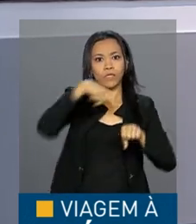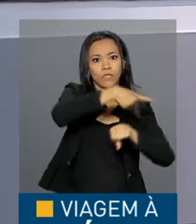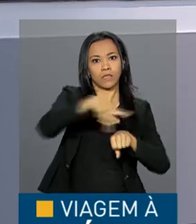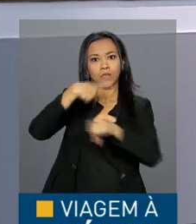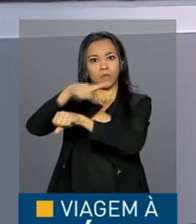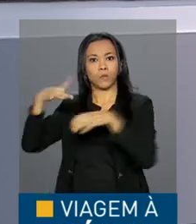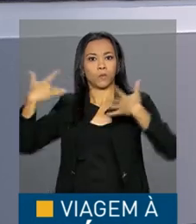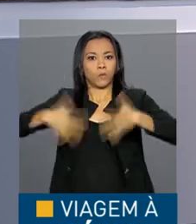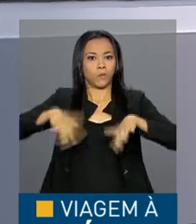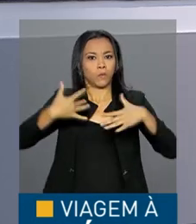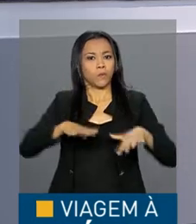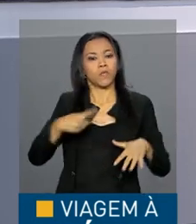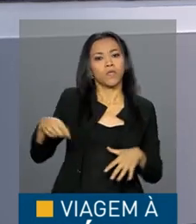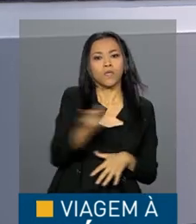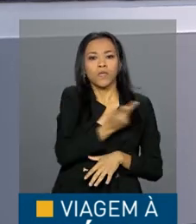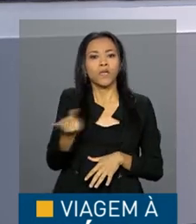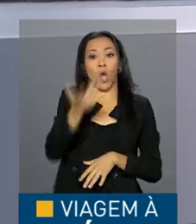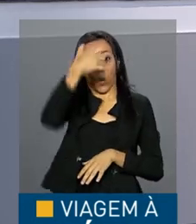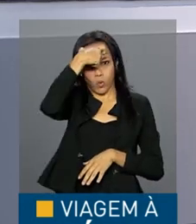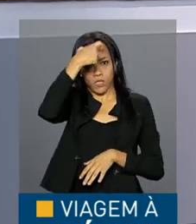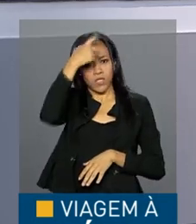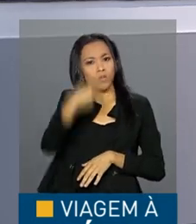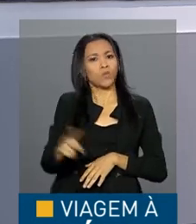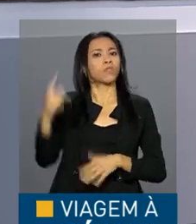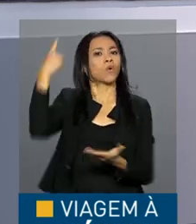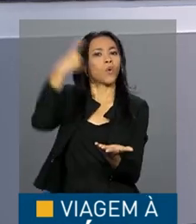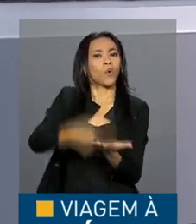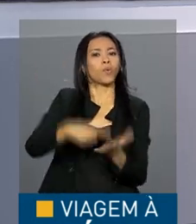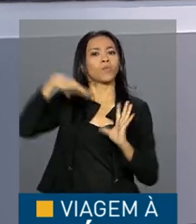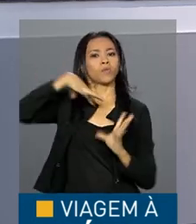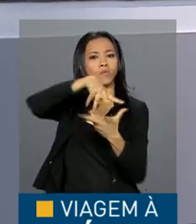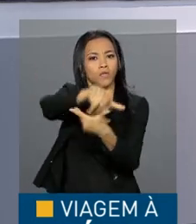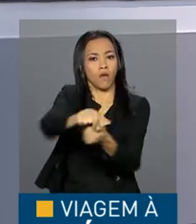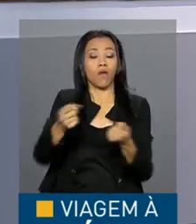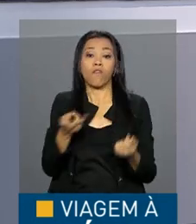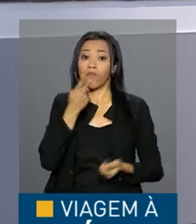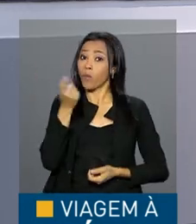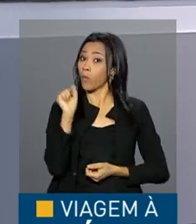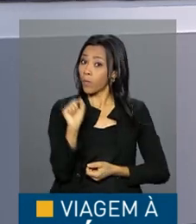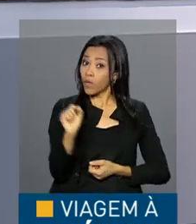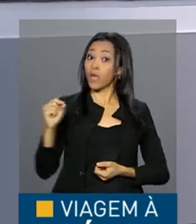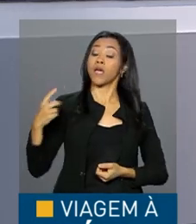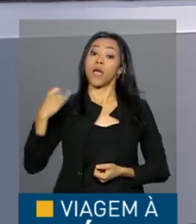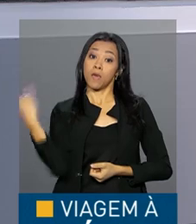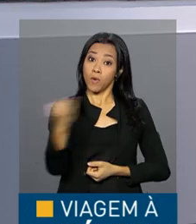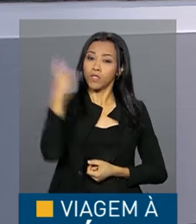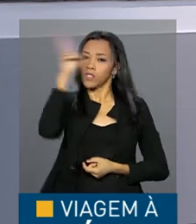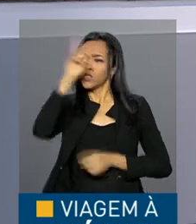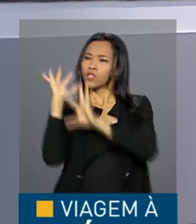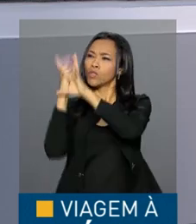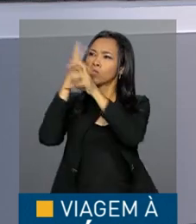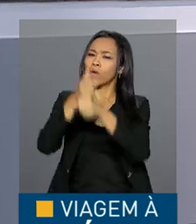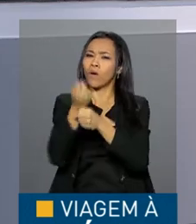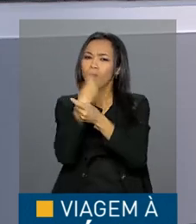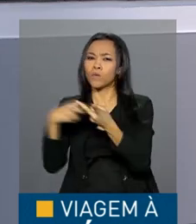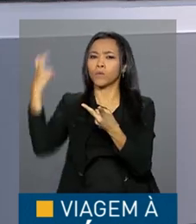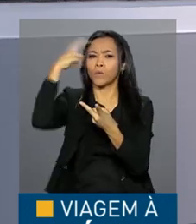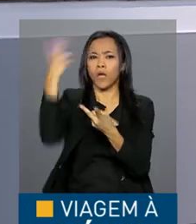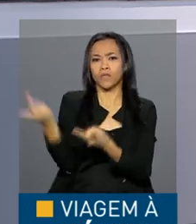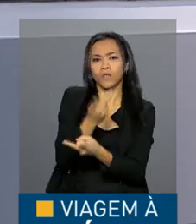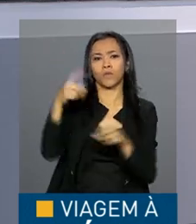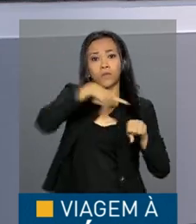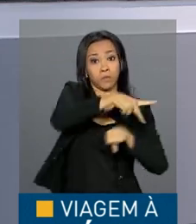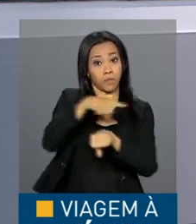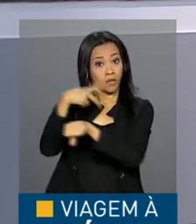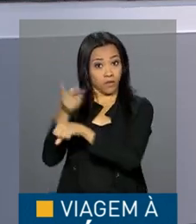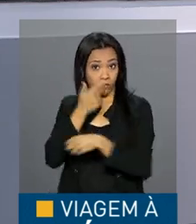países, conscientes de seus papéis no cenário internacional. Ele destacou as ligações históricas e culturais entre os países